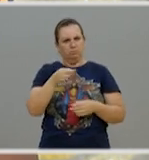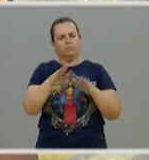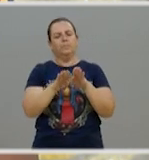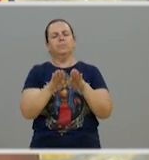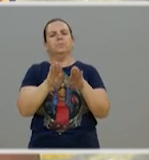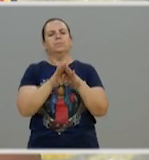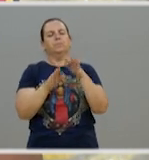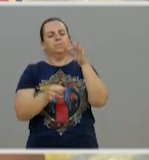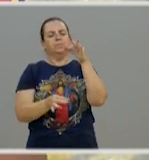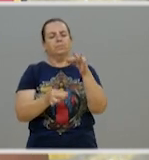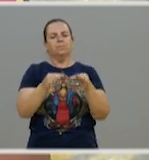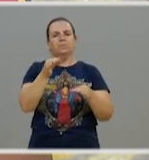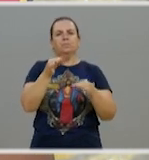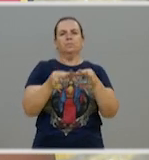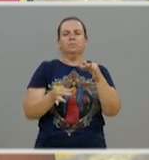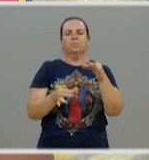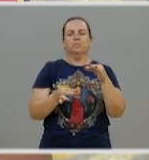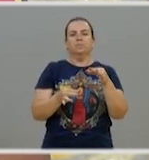justiça,